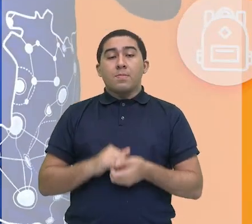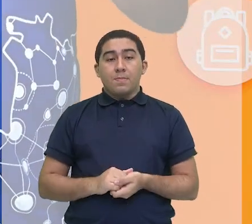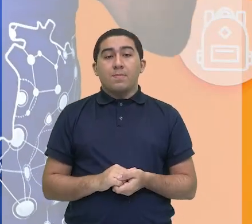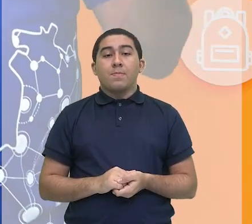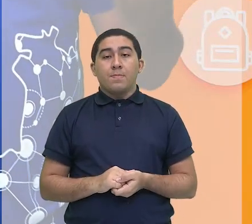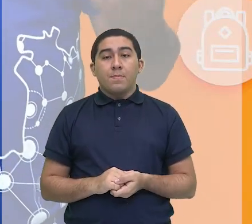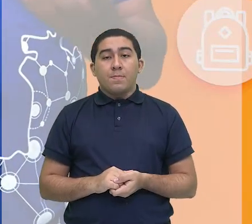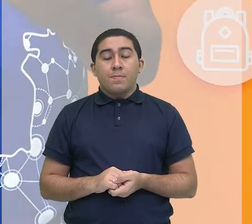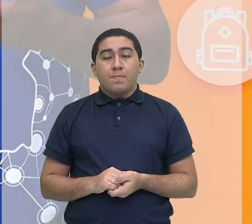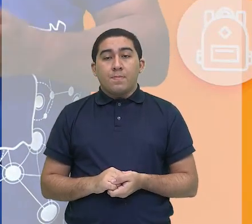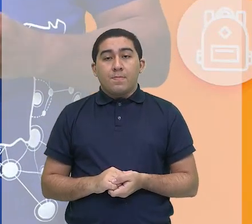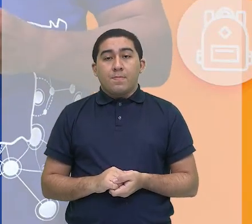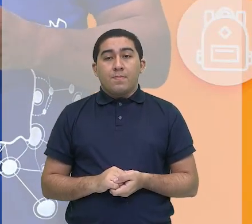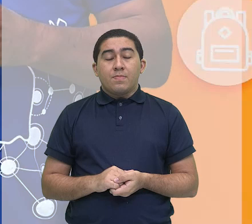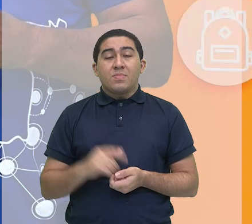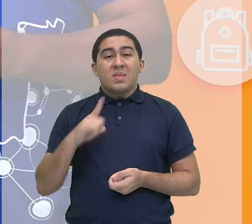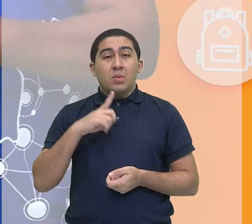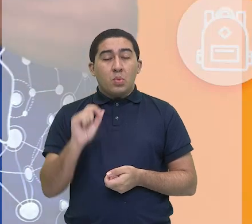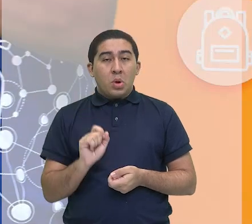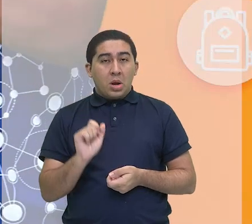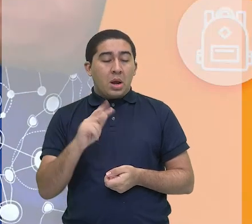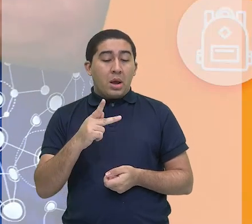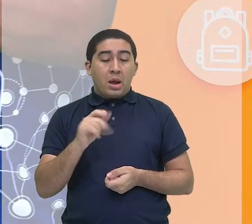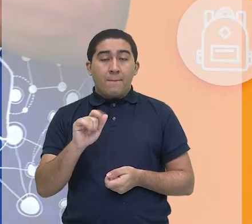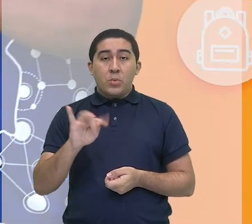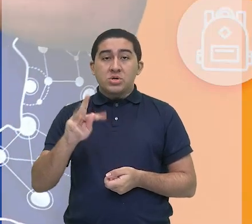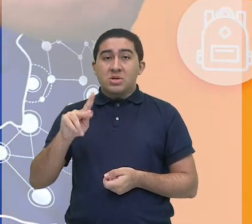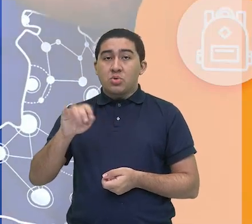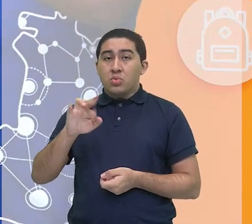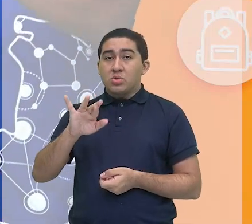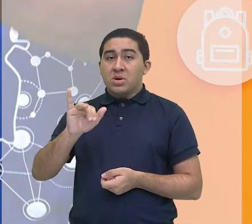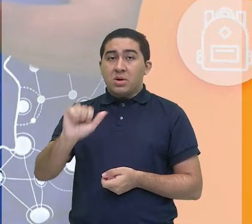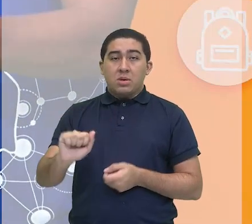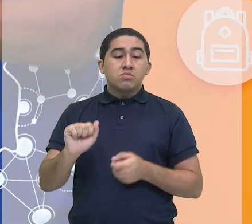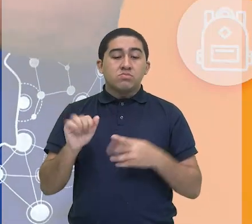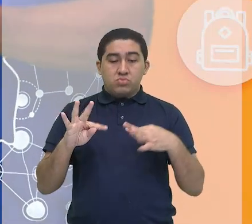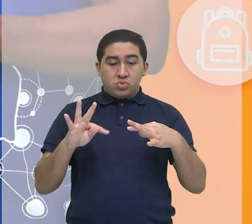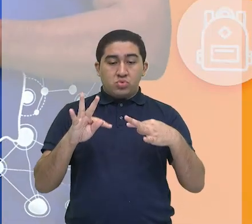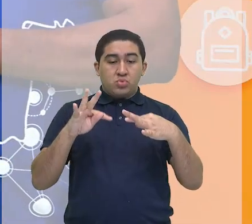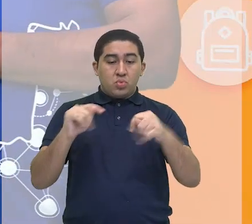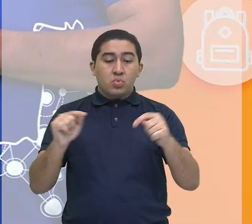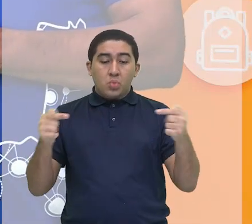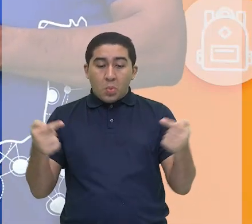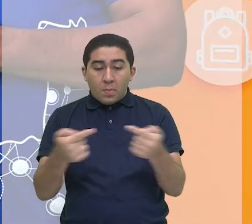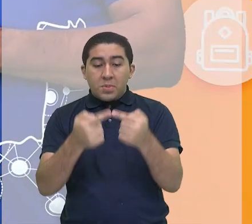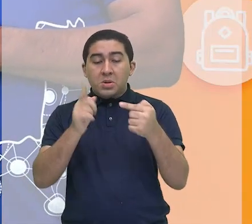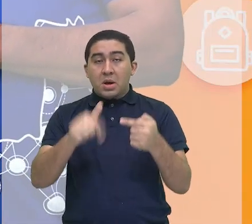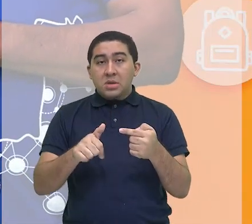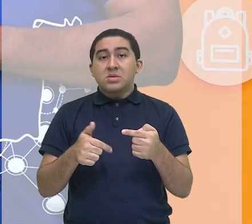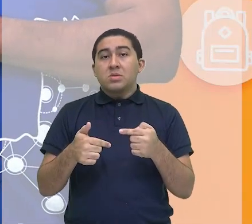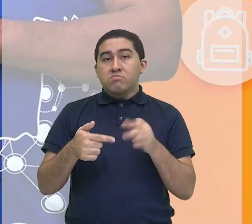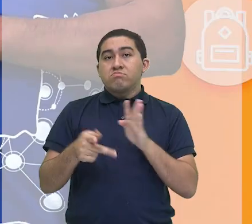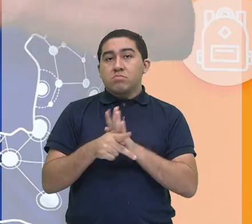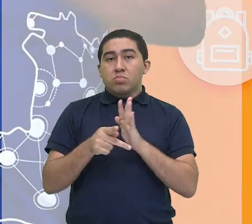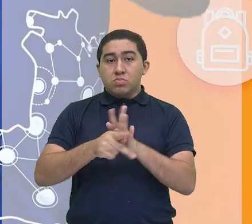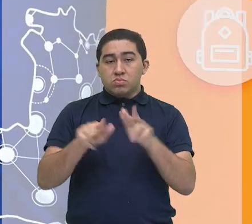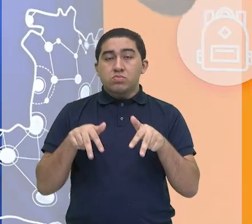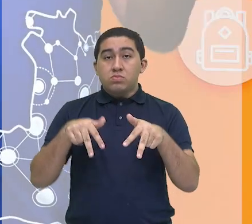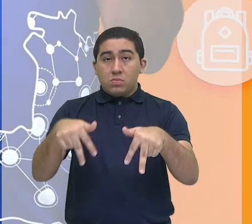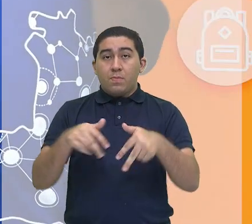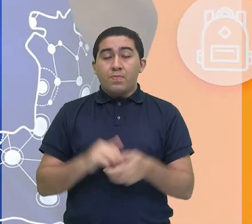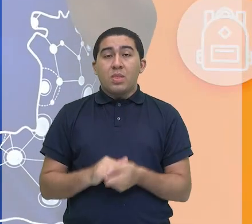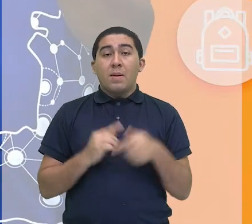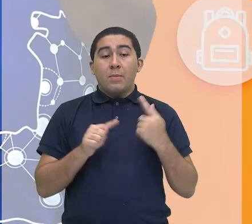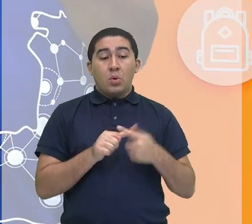né? Uma aposentadoria, tudo está ligado com essas lutas, né? Senão, um